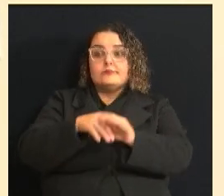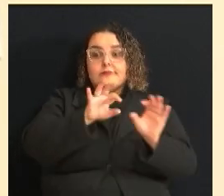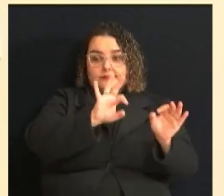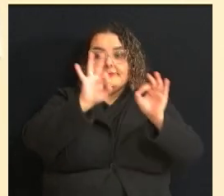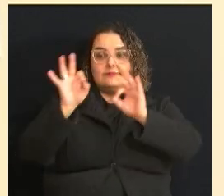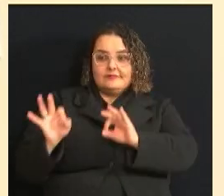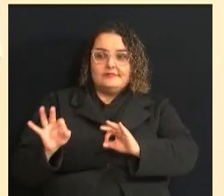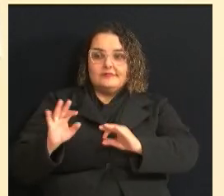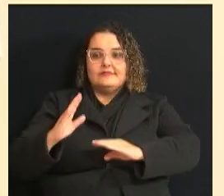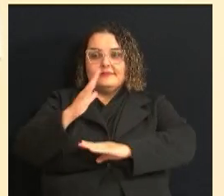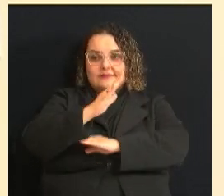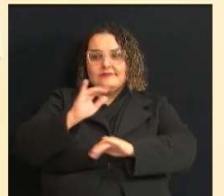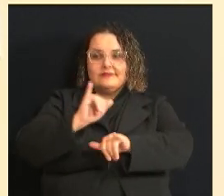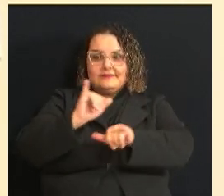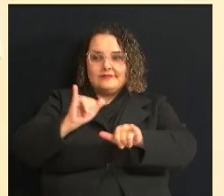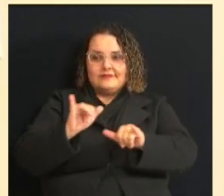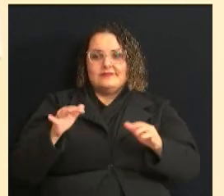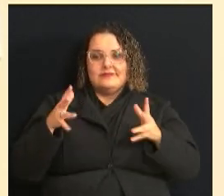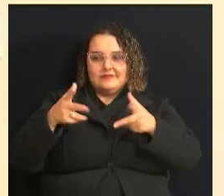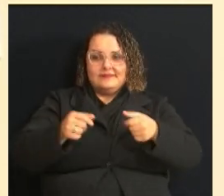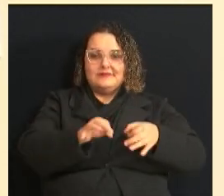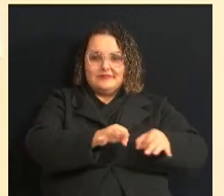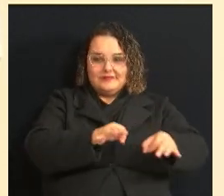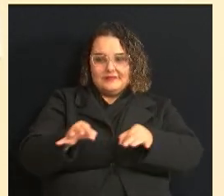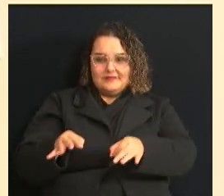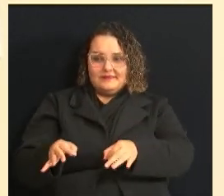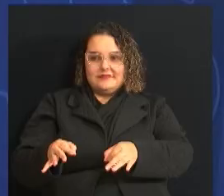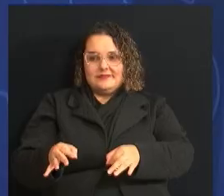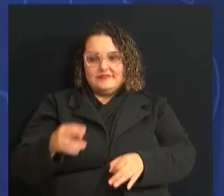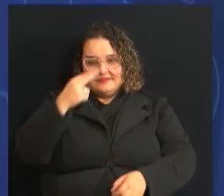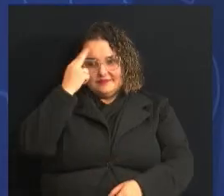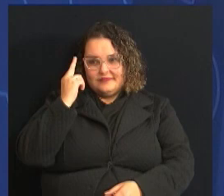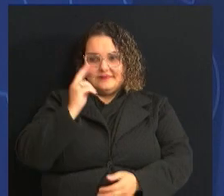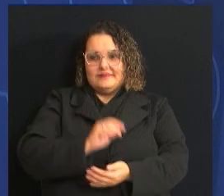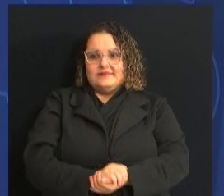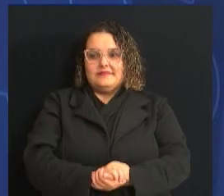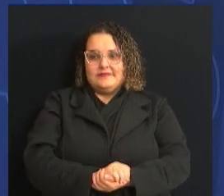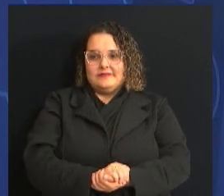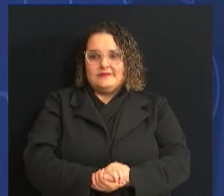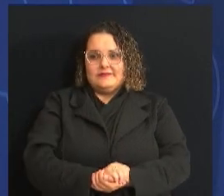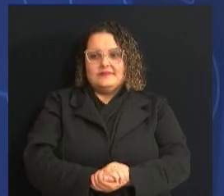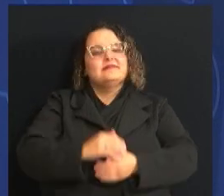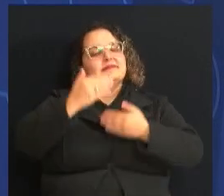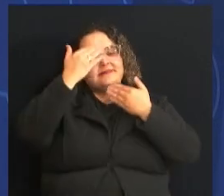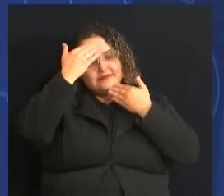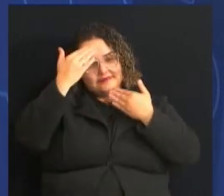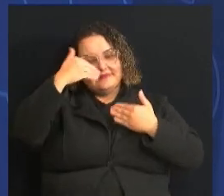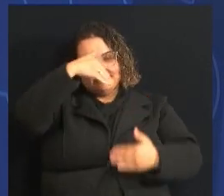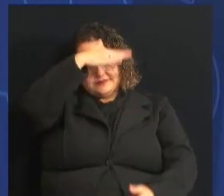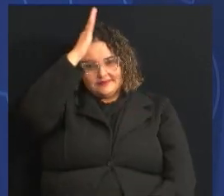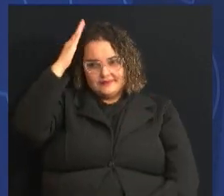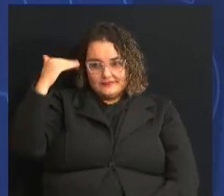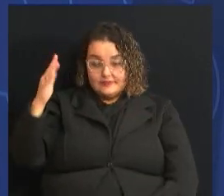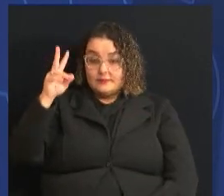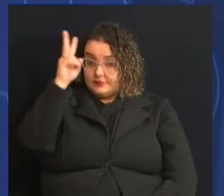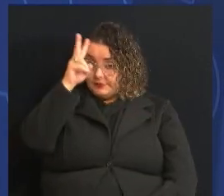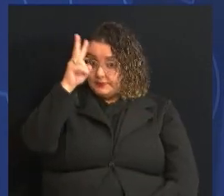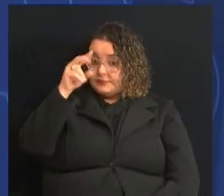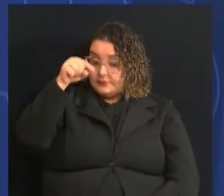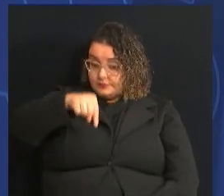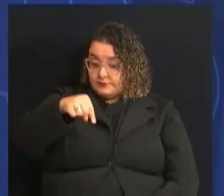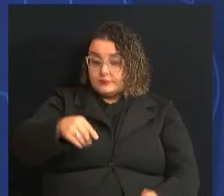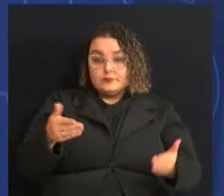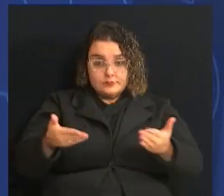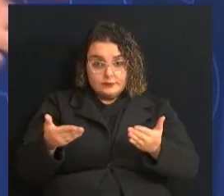Câmara Notícia e também em toda a nossa programação. Gabriel. Muito obrigado, Mariana Meira. Lembrando, que hoje